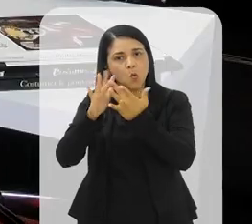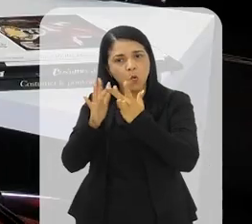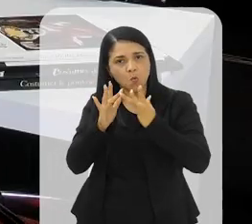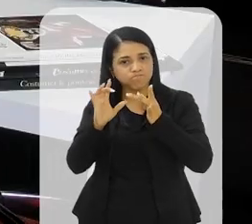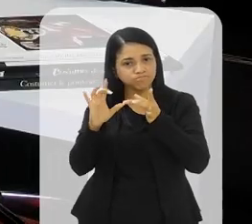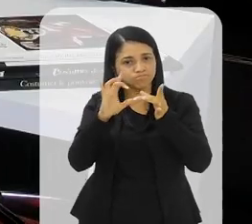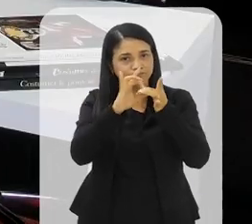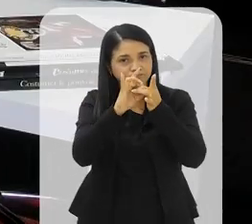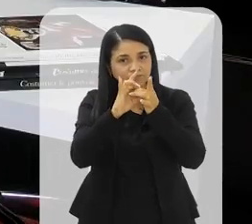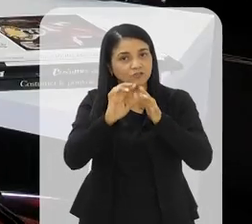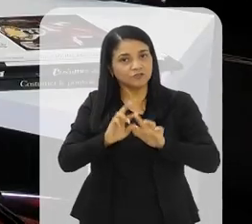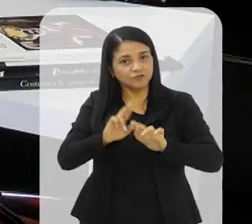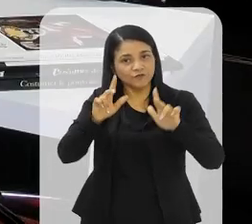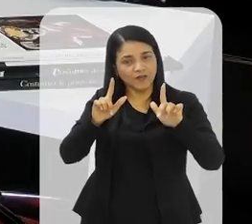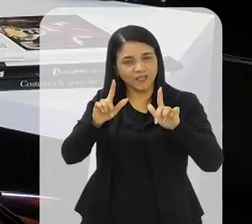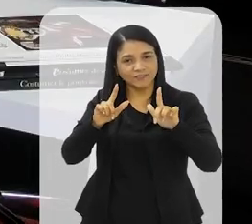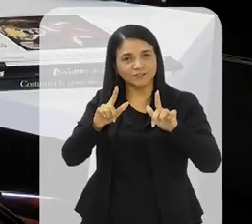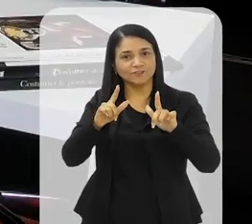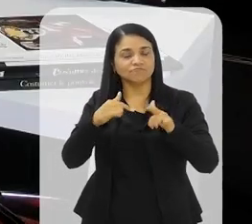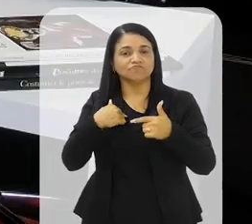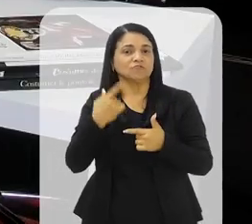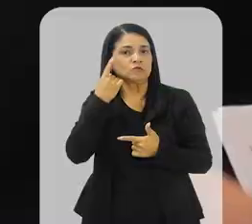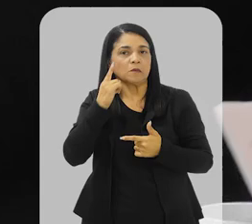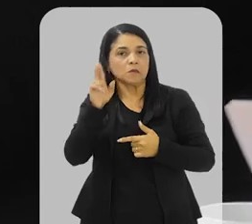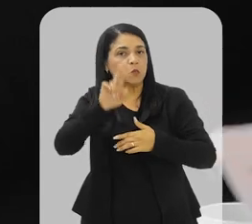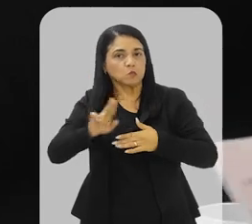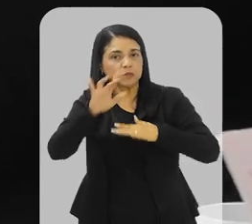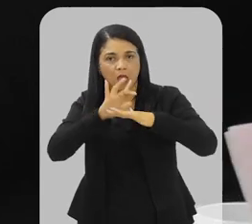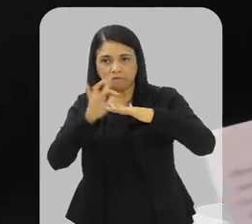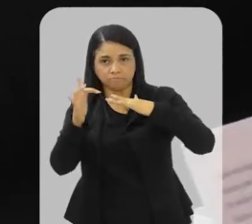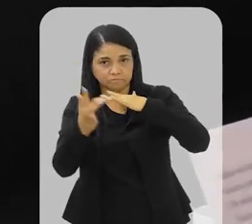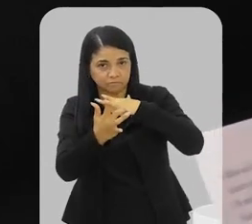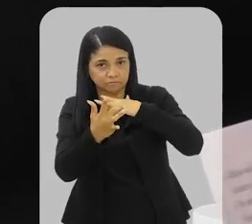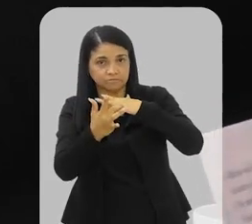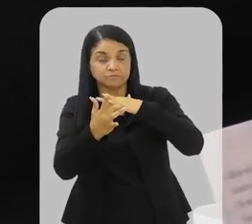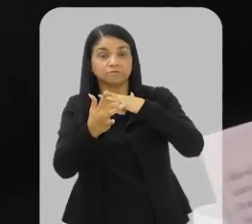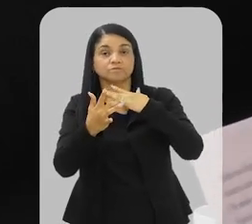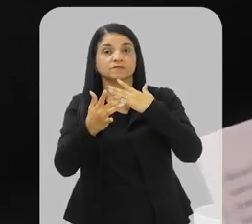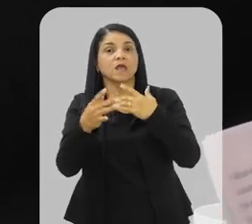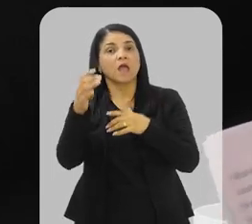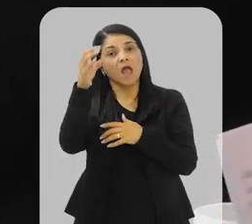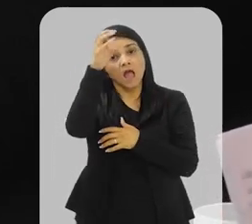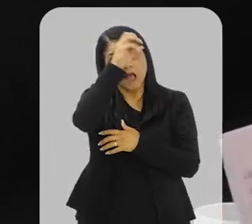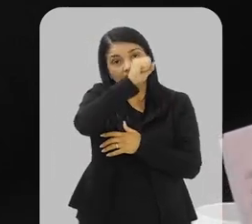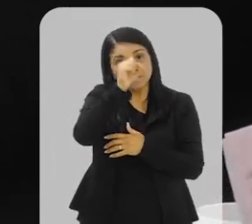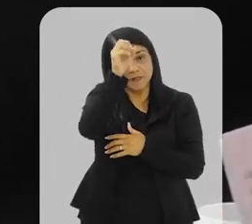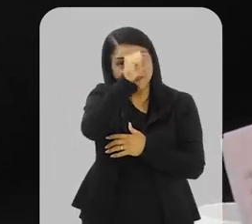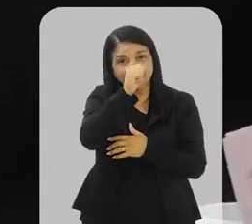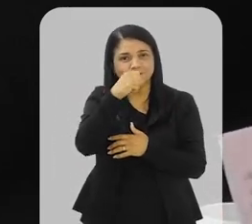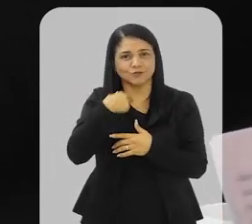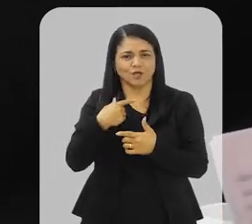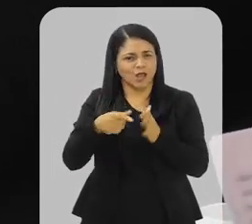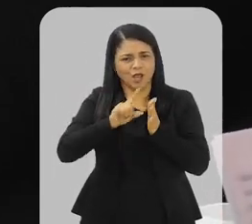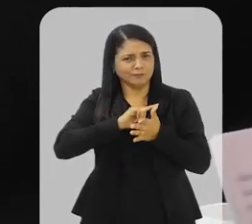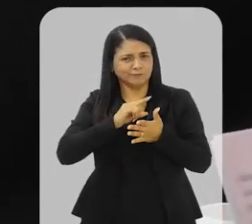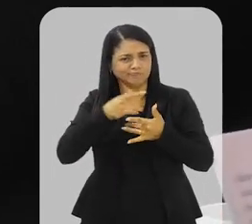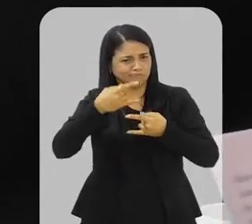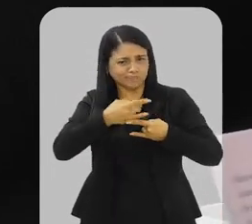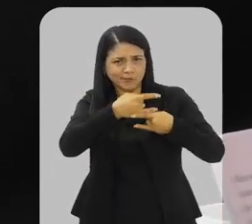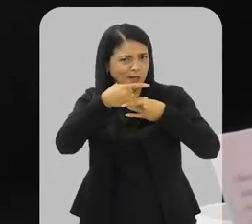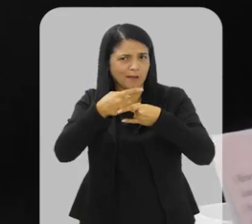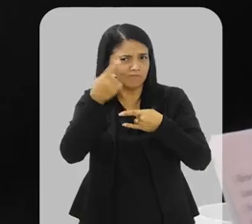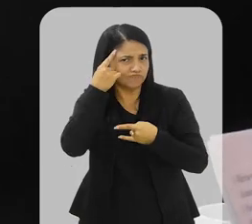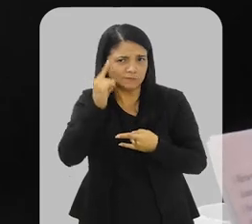que a pandemia nos conectou de forma diferente né a gente a gente não sabia usar as redes sociais e os streams como a gente